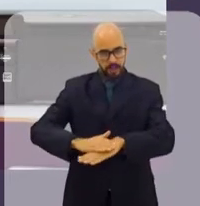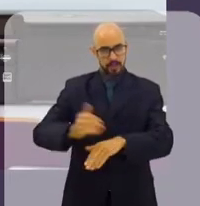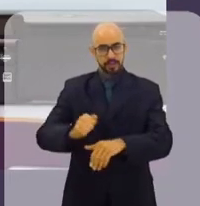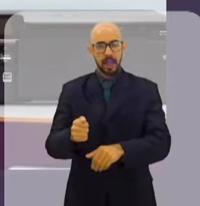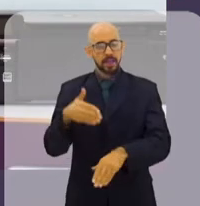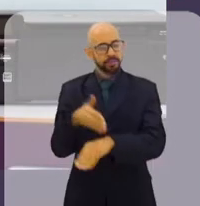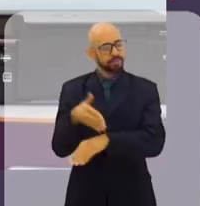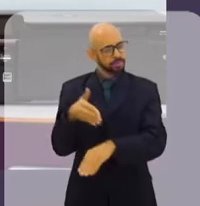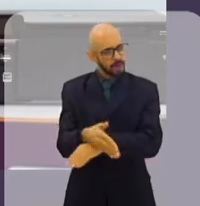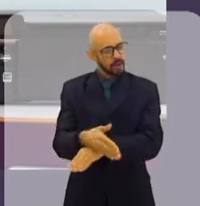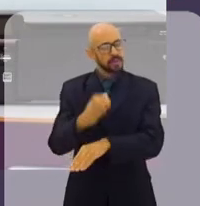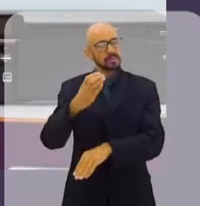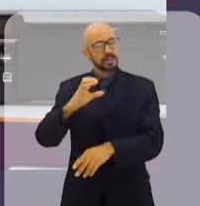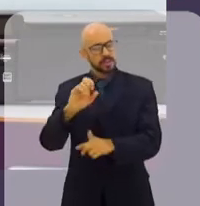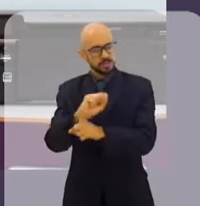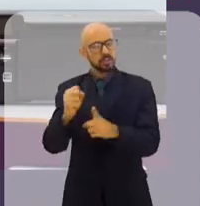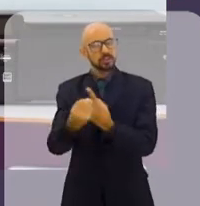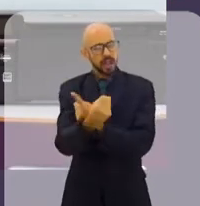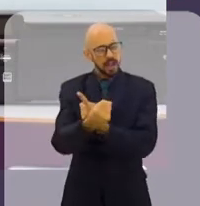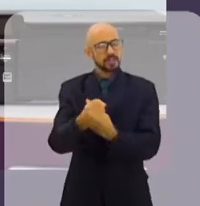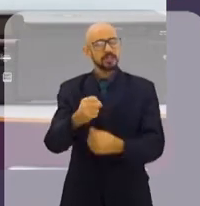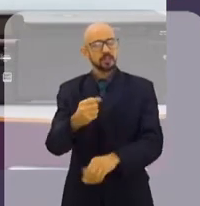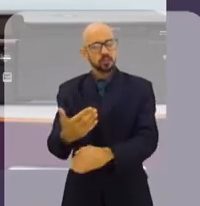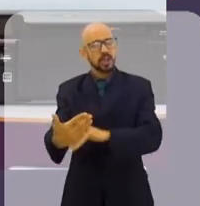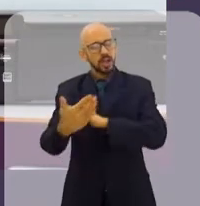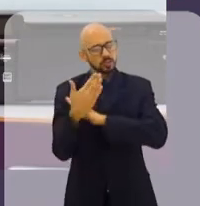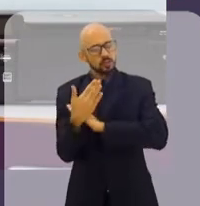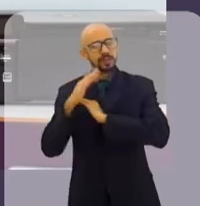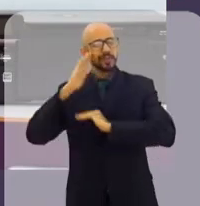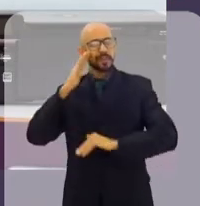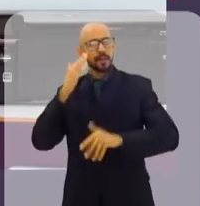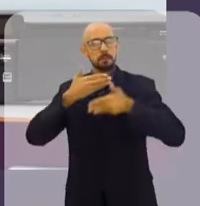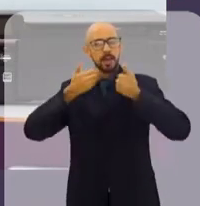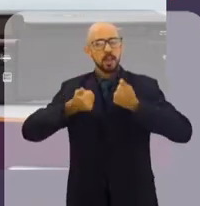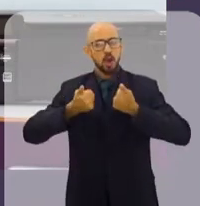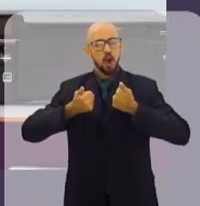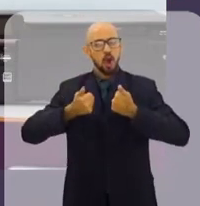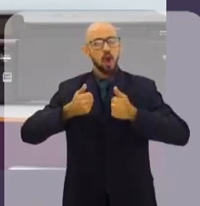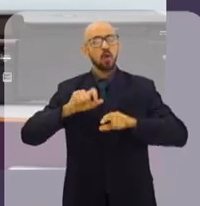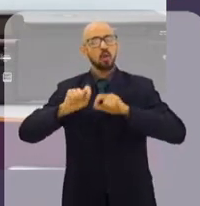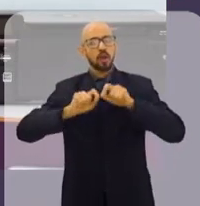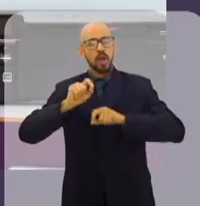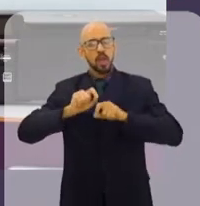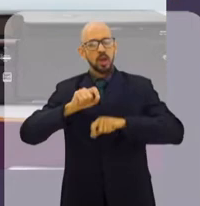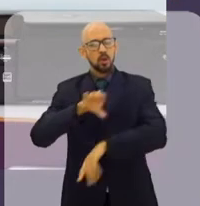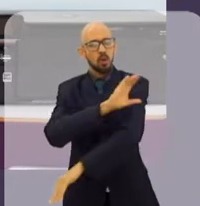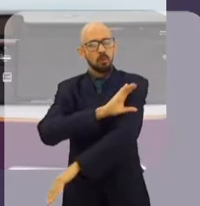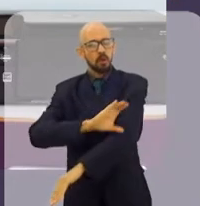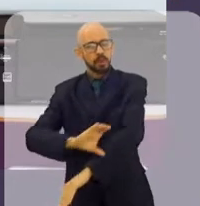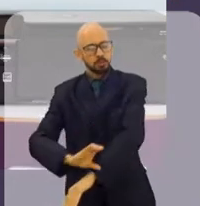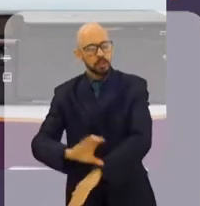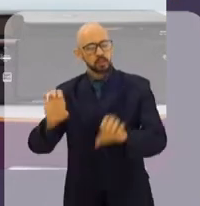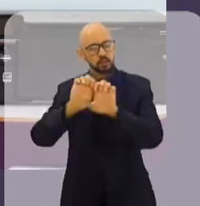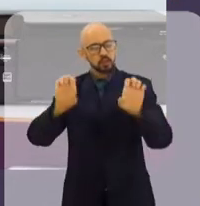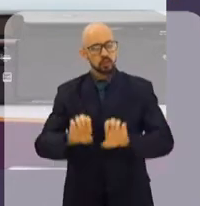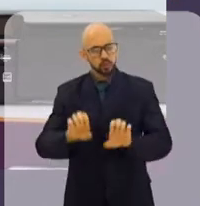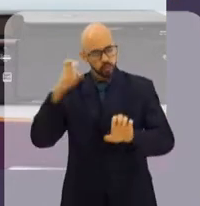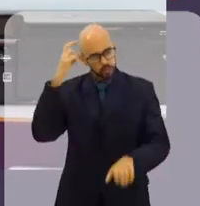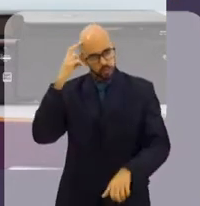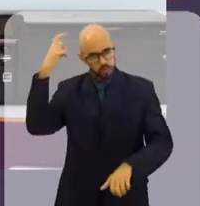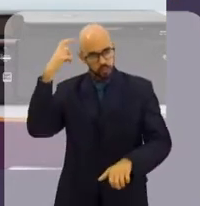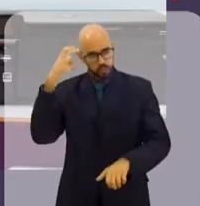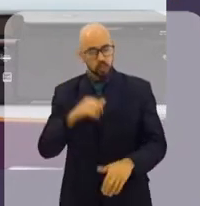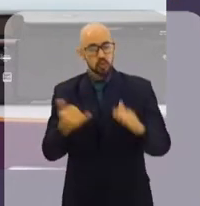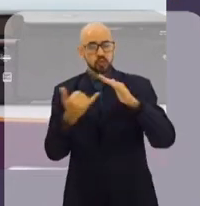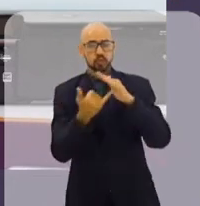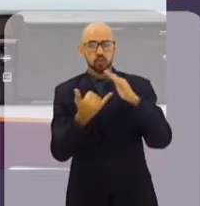nas ciências sociais e nos ajudam a entender melhor comportamentos e estruturas culturais. No Instituto de